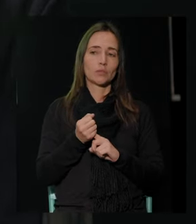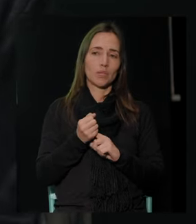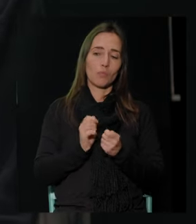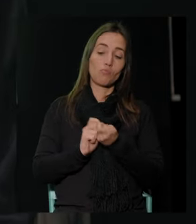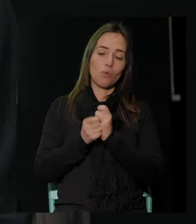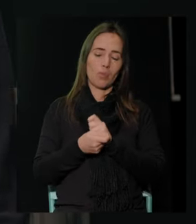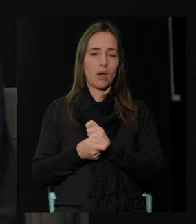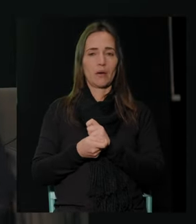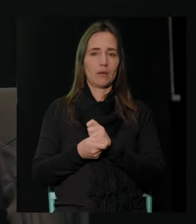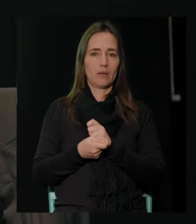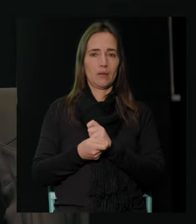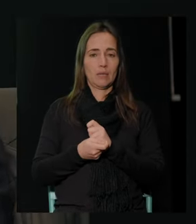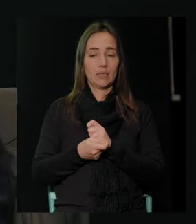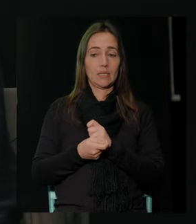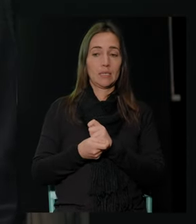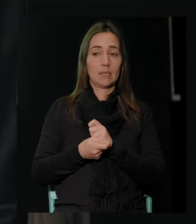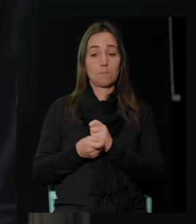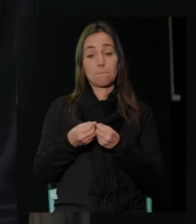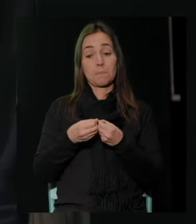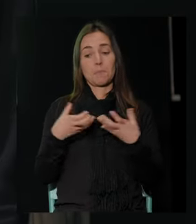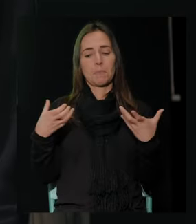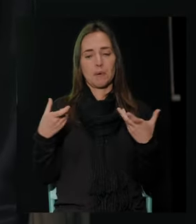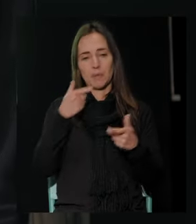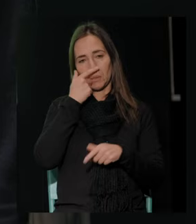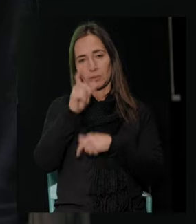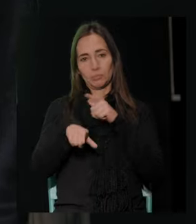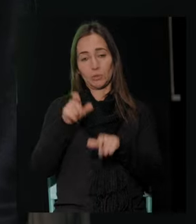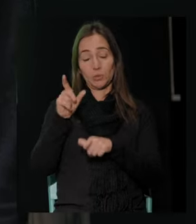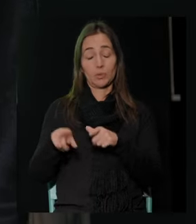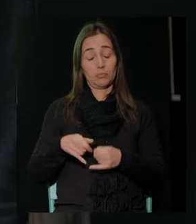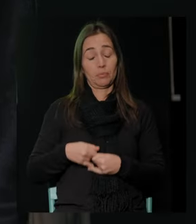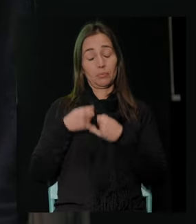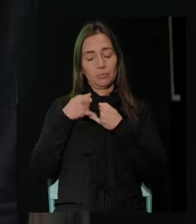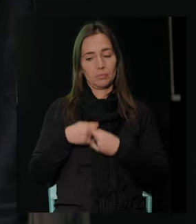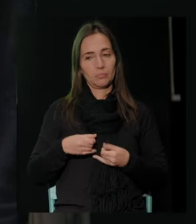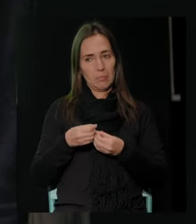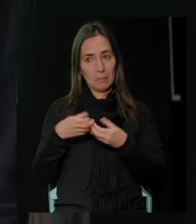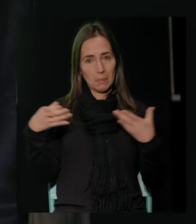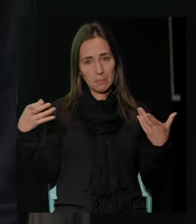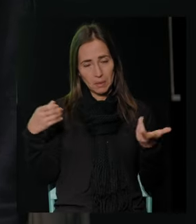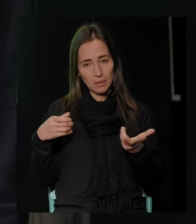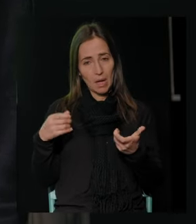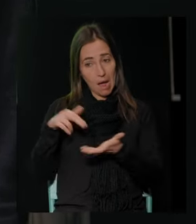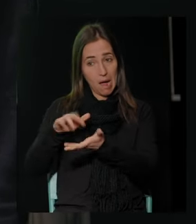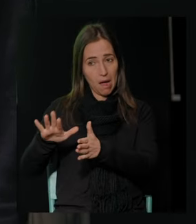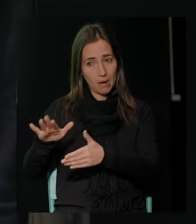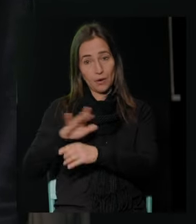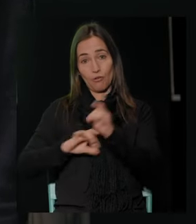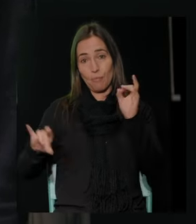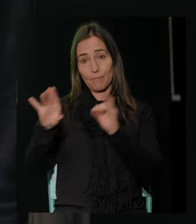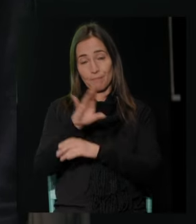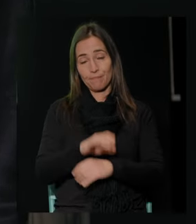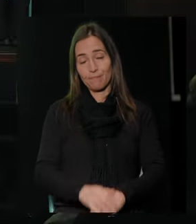tendência essa tentação cada vez assustadoramente mais crescente, não é? E mais presente na Europa.